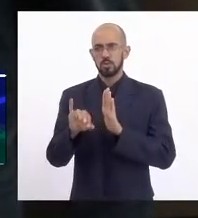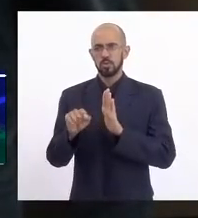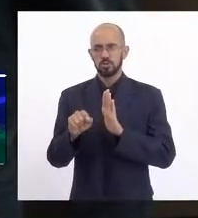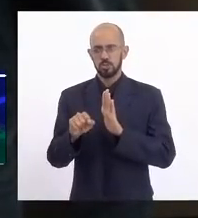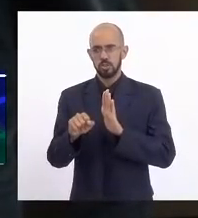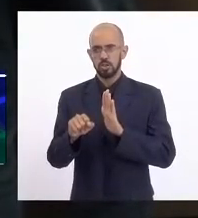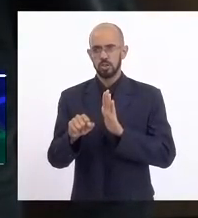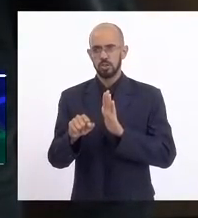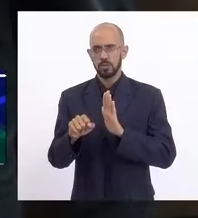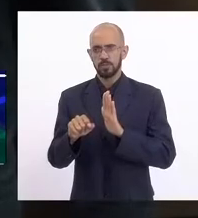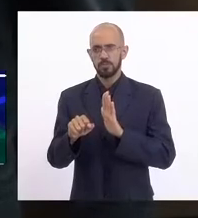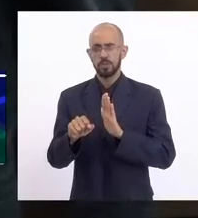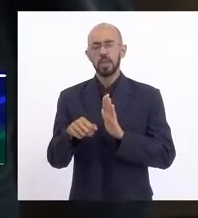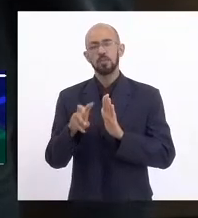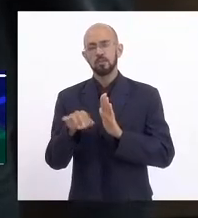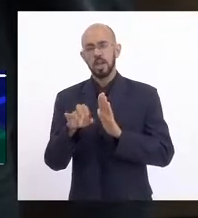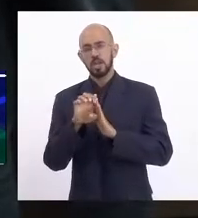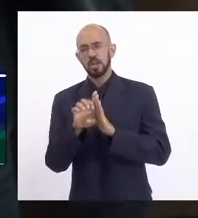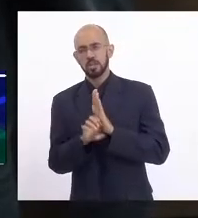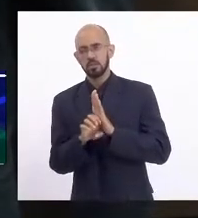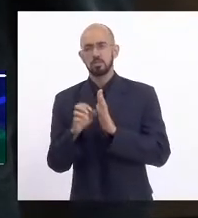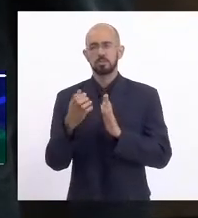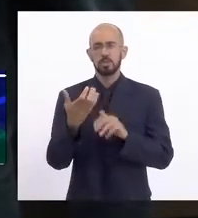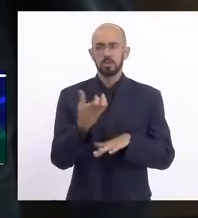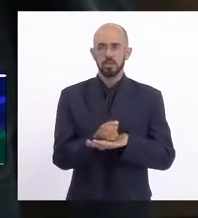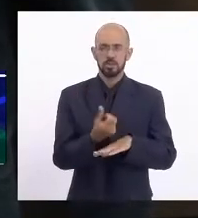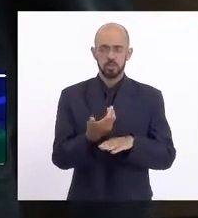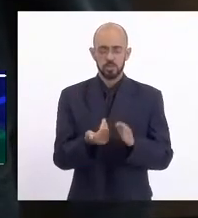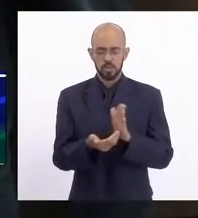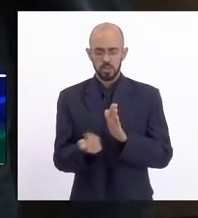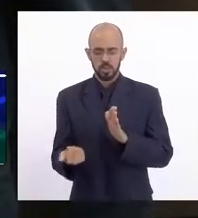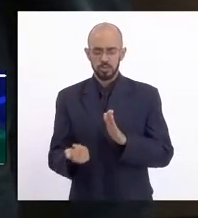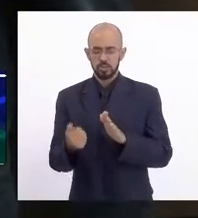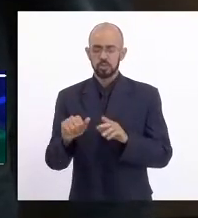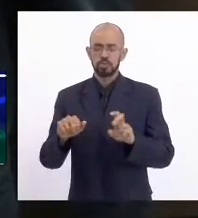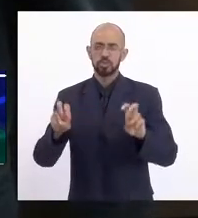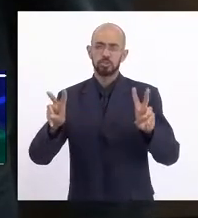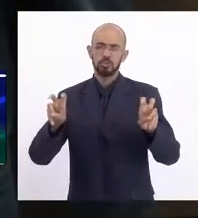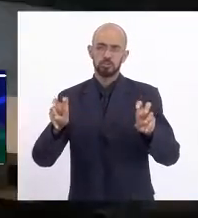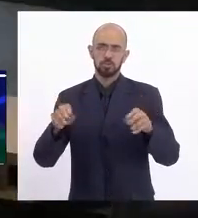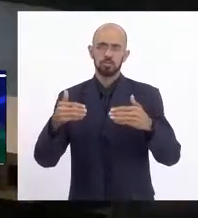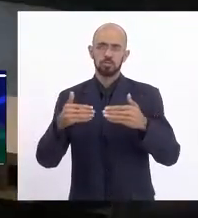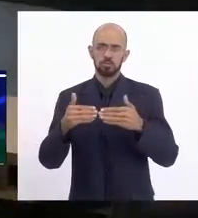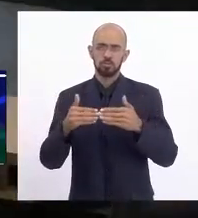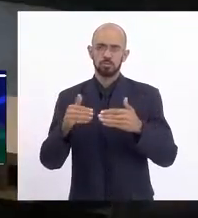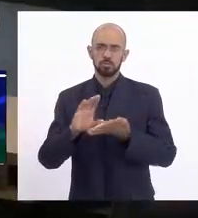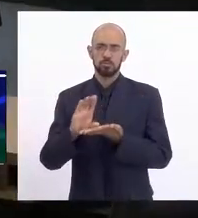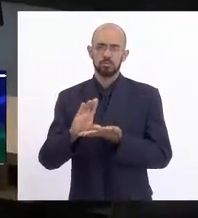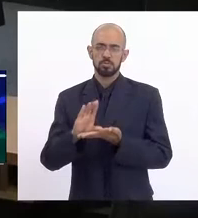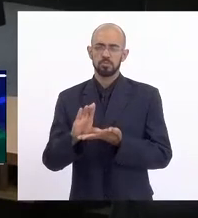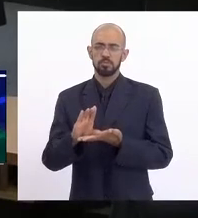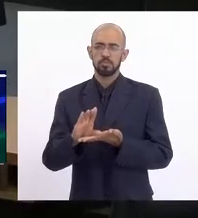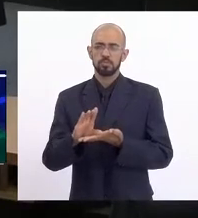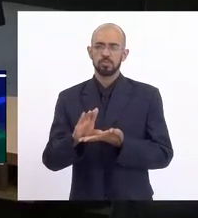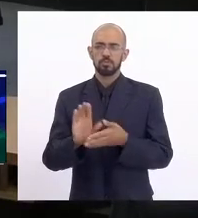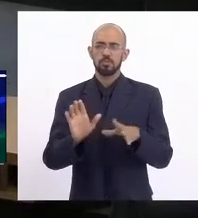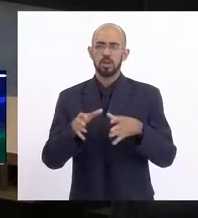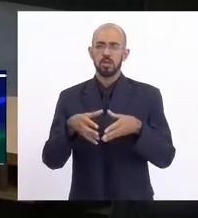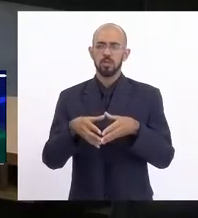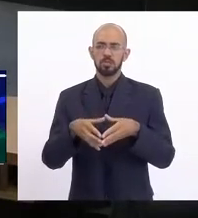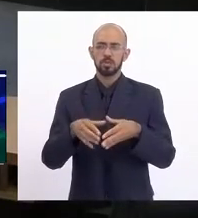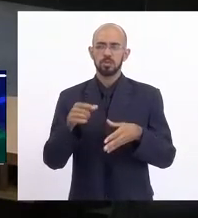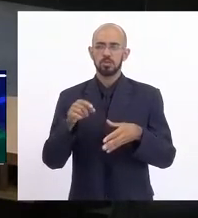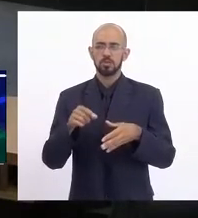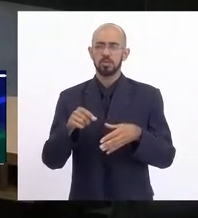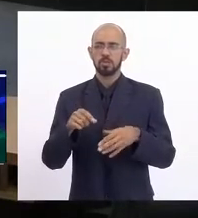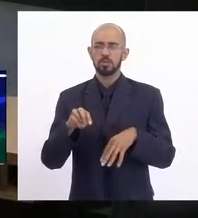sabedor de que ele receberá emendas e que sai de pauta. Então, constitucionalidade. Pela Comissão de Minas e Energia, deputado Chiquinho